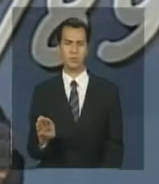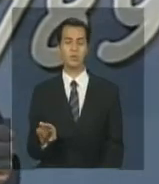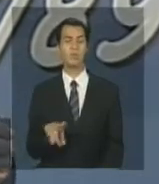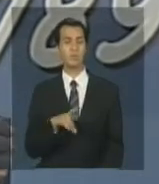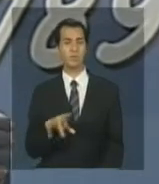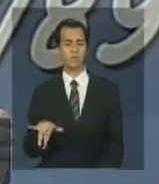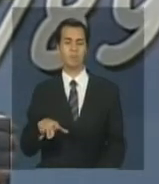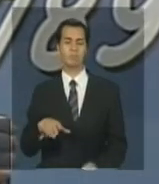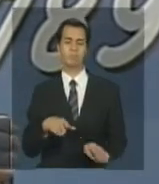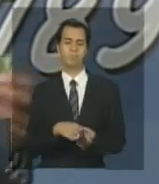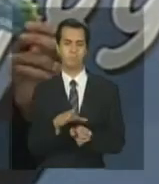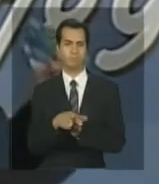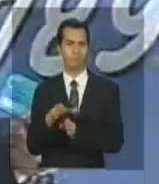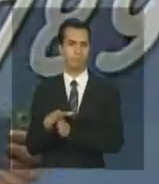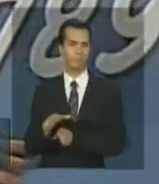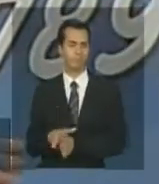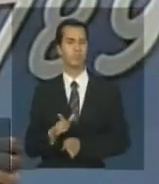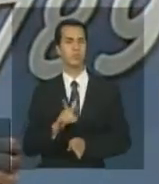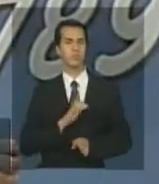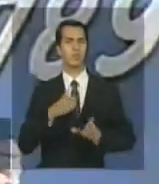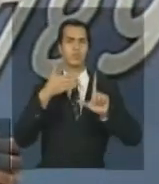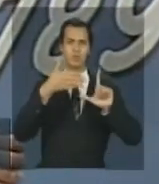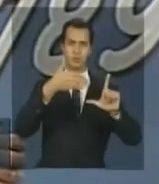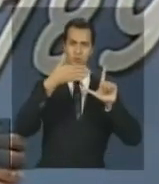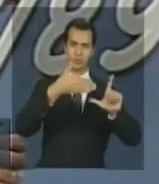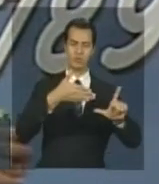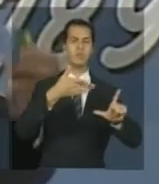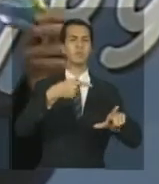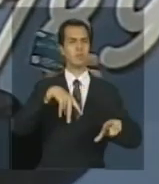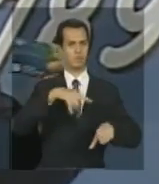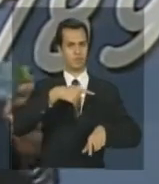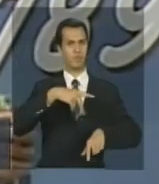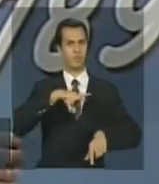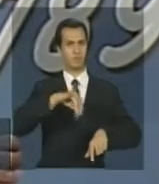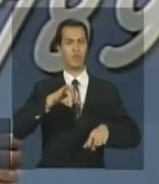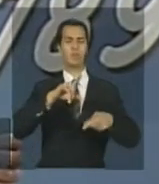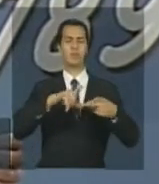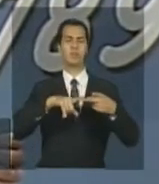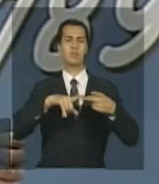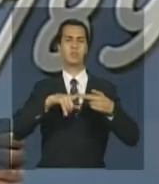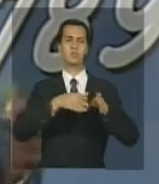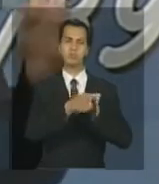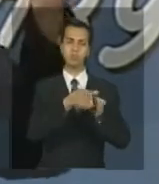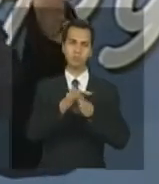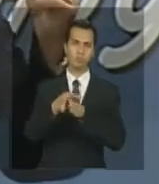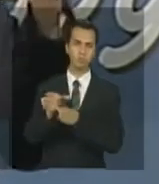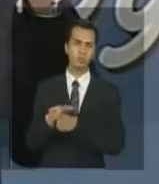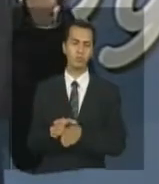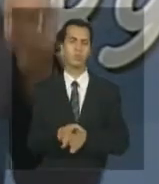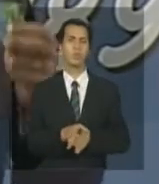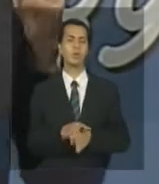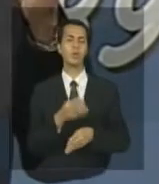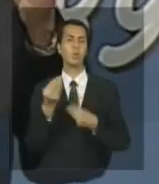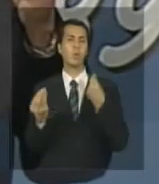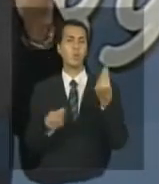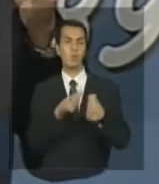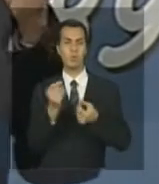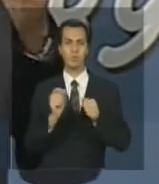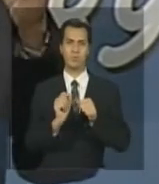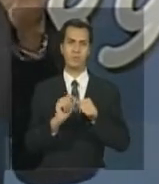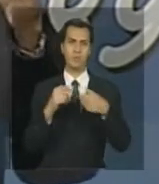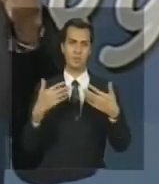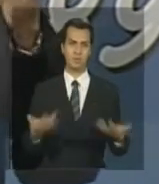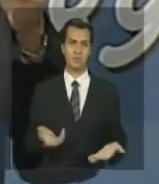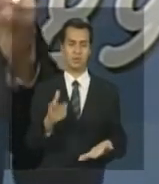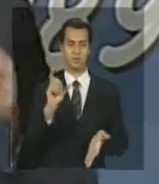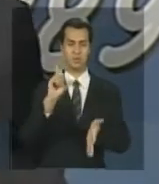destruídos através de videoconferência teleconferência de como emitir